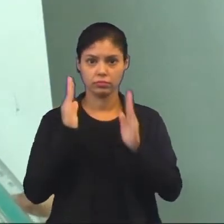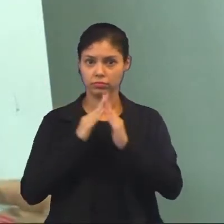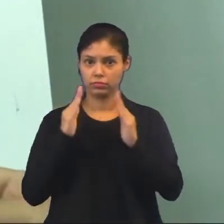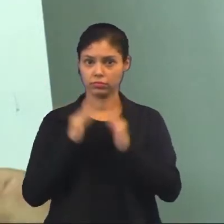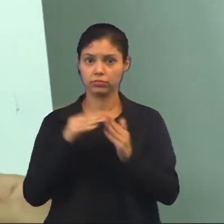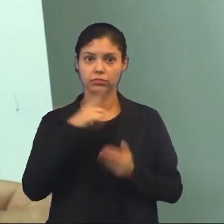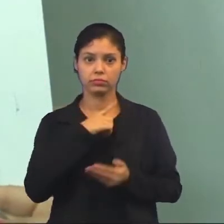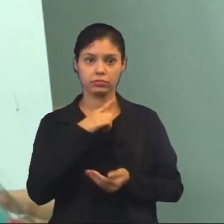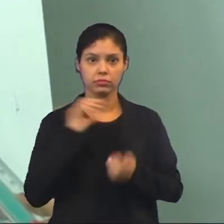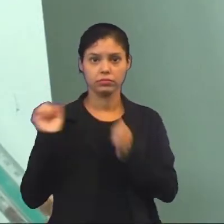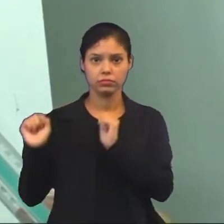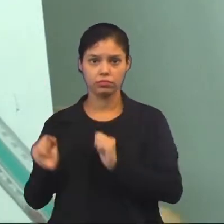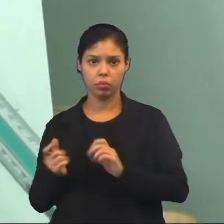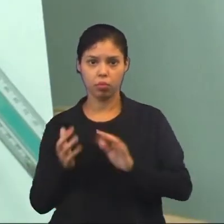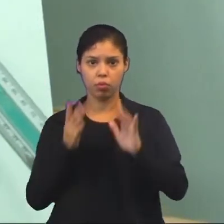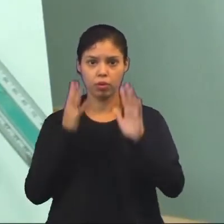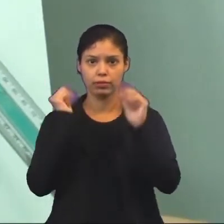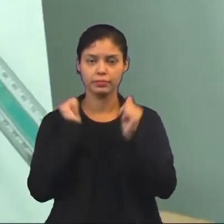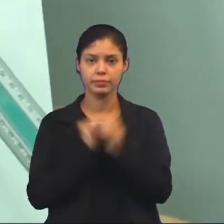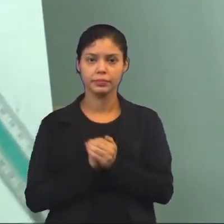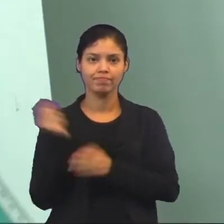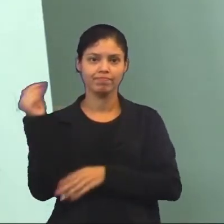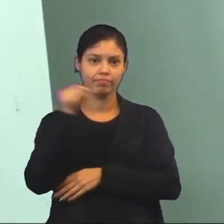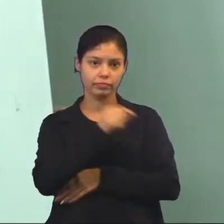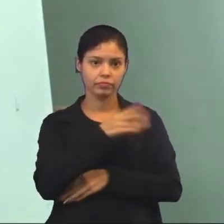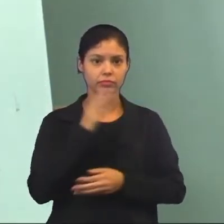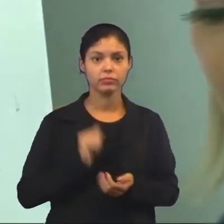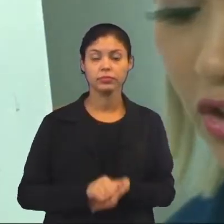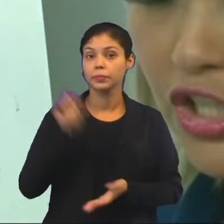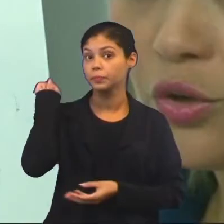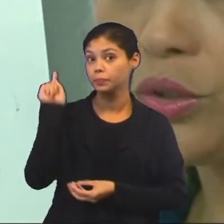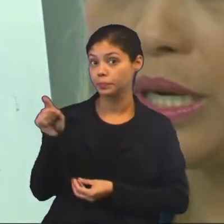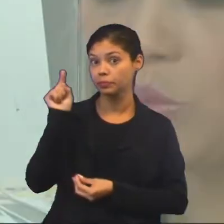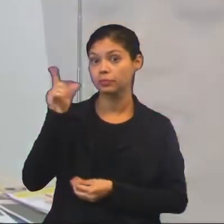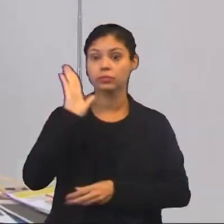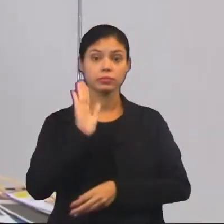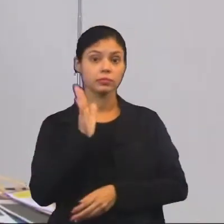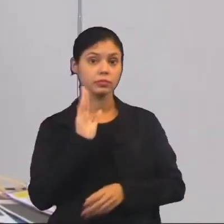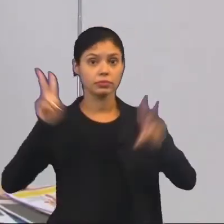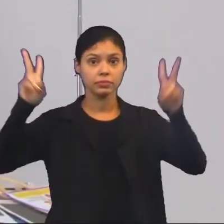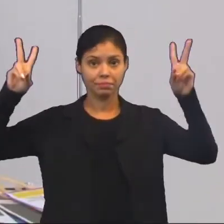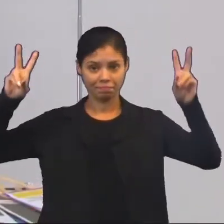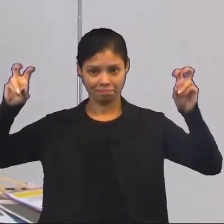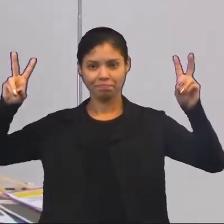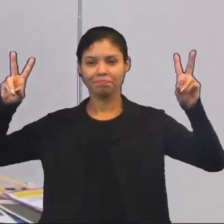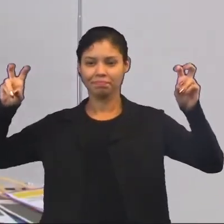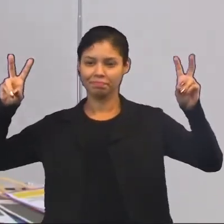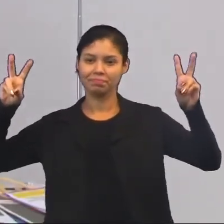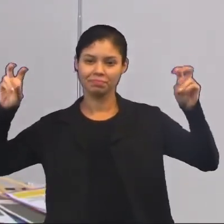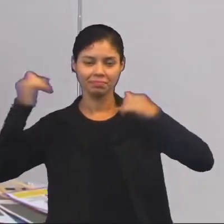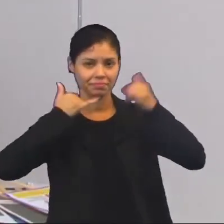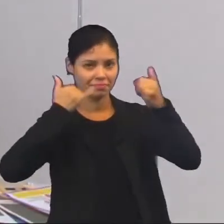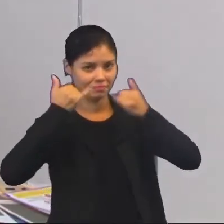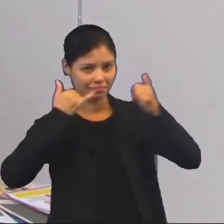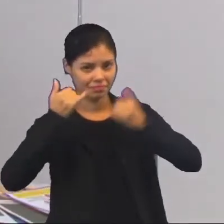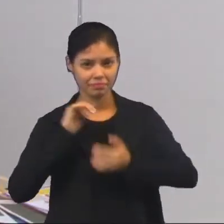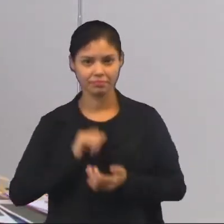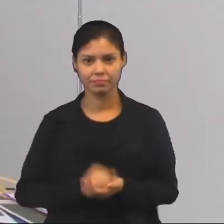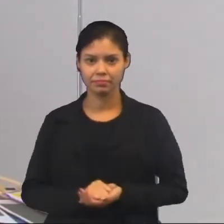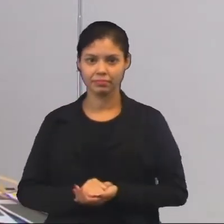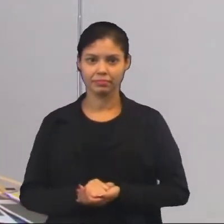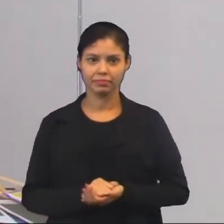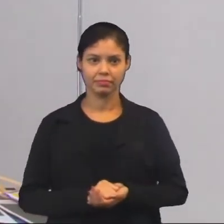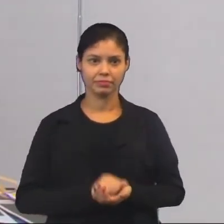10% das casas têm infestação do mosquito. Aqui nós já encontramos a primeira parte da notícia, que